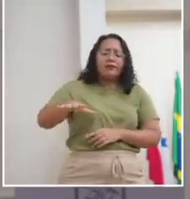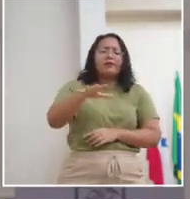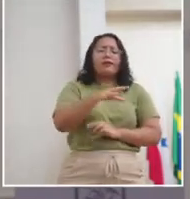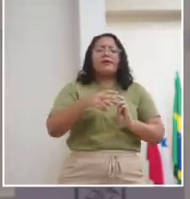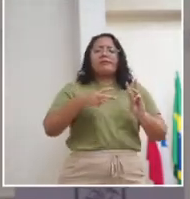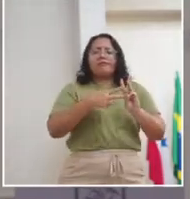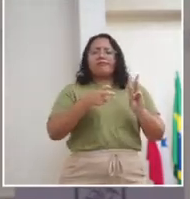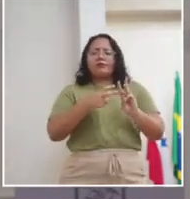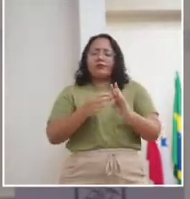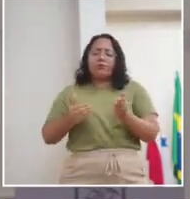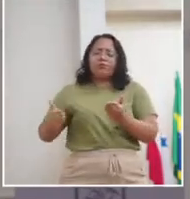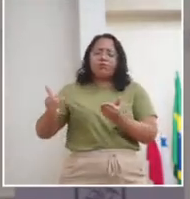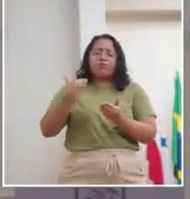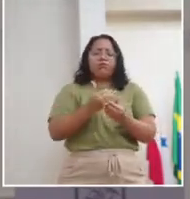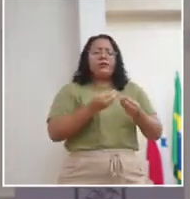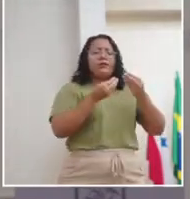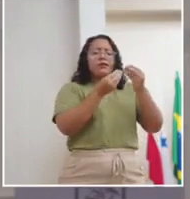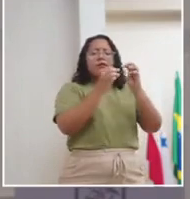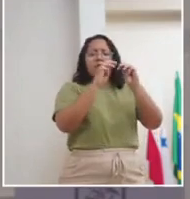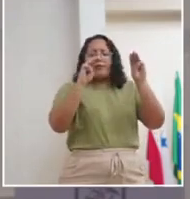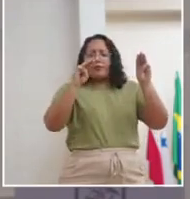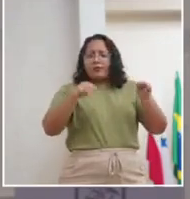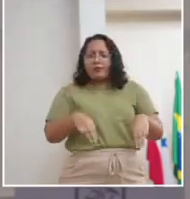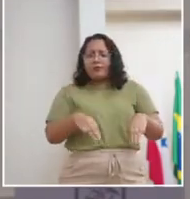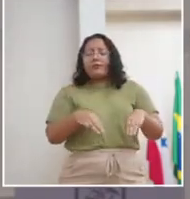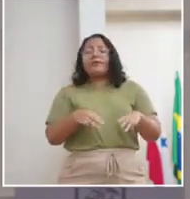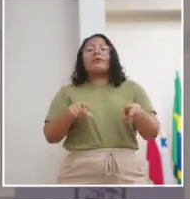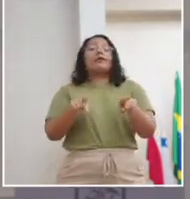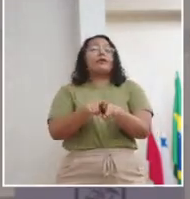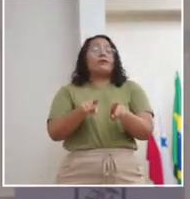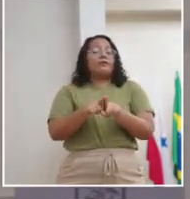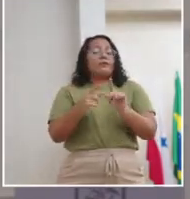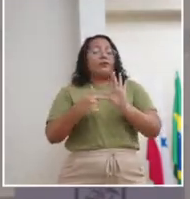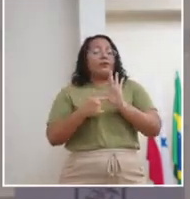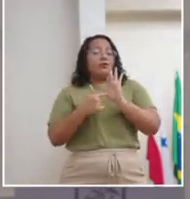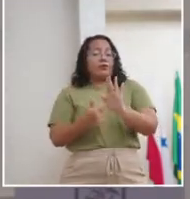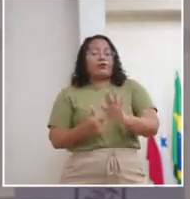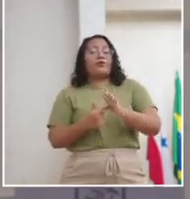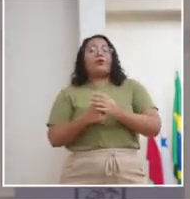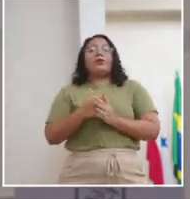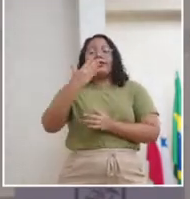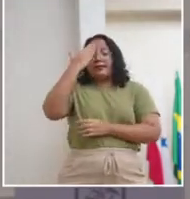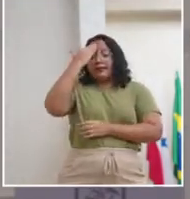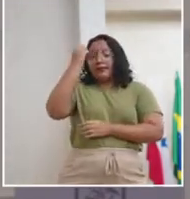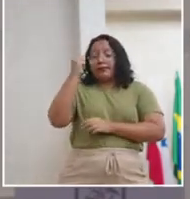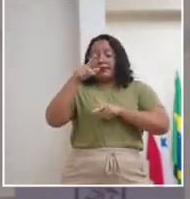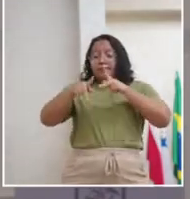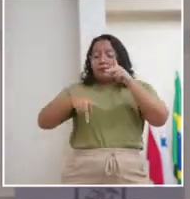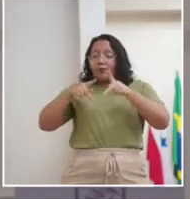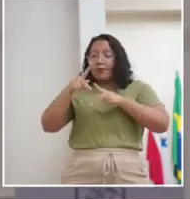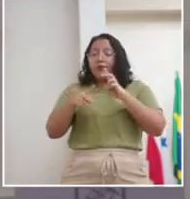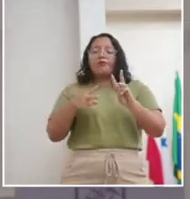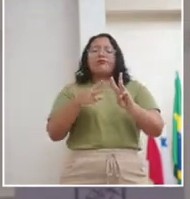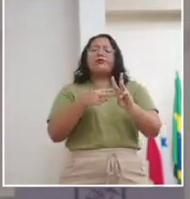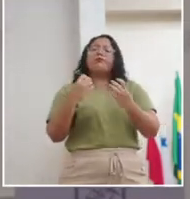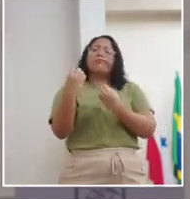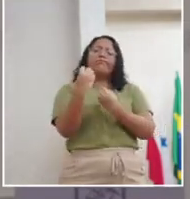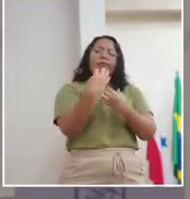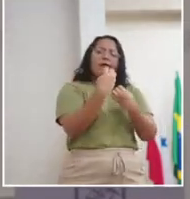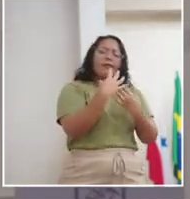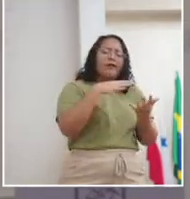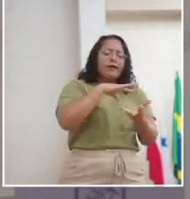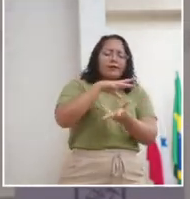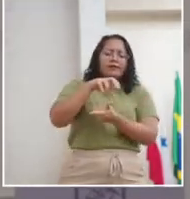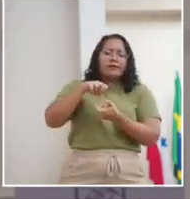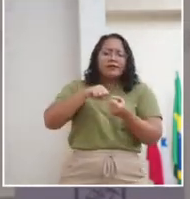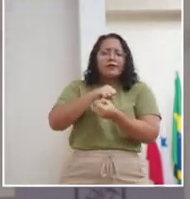aos museus. Não menos importante, demonstrou muito que os saberes dos povos indígenas têm a nos ensinar sobre